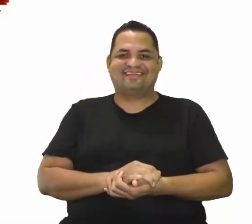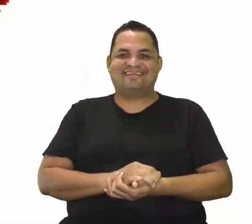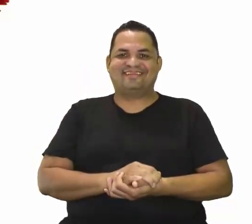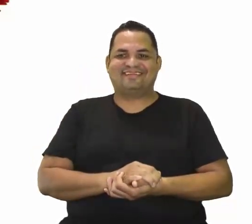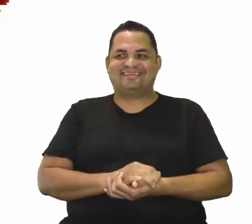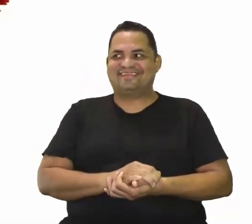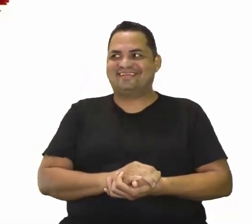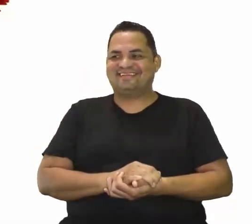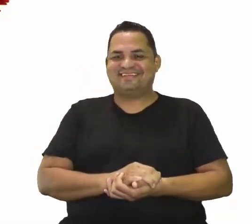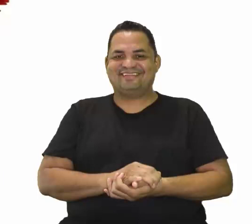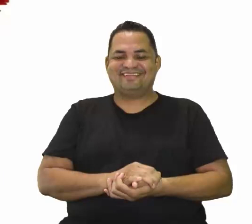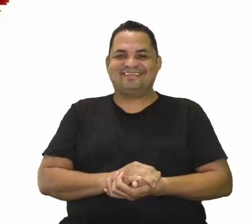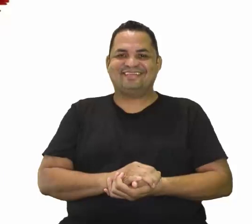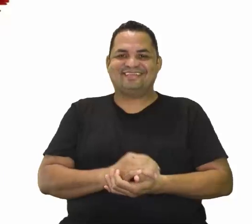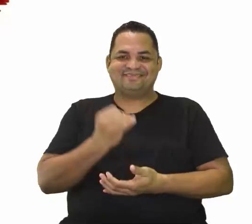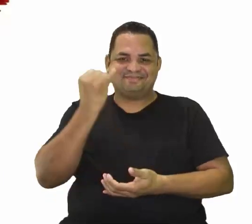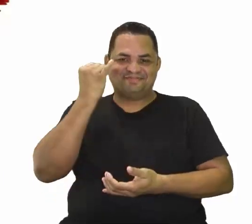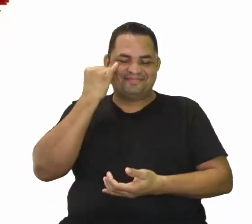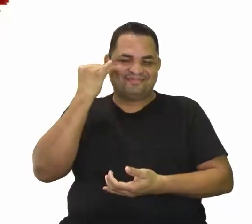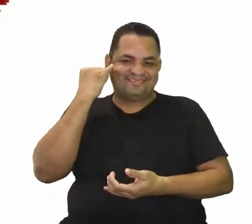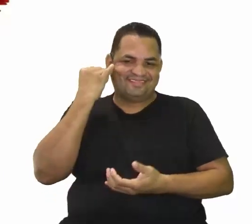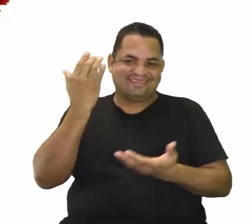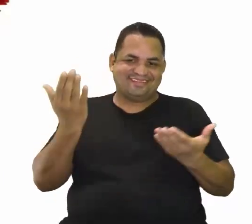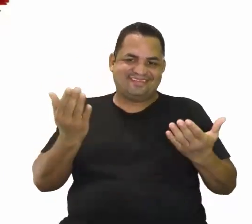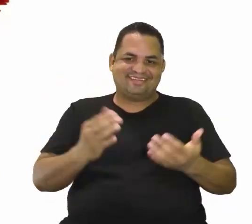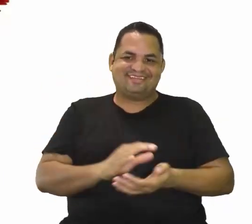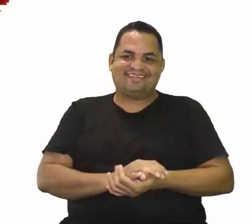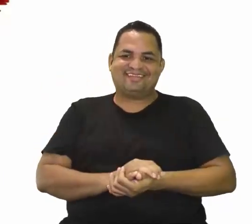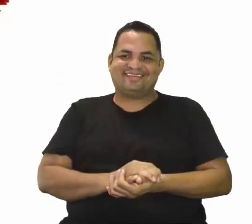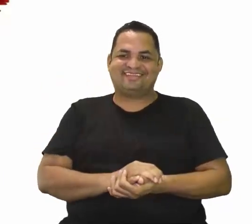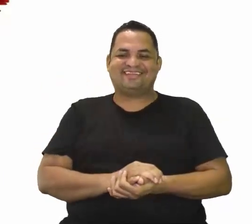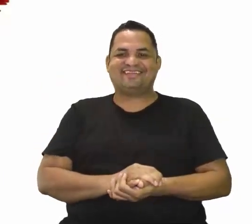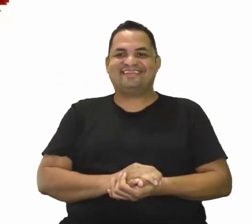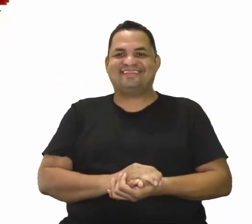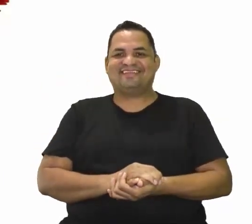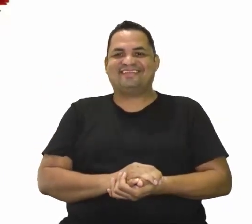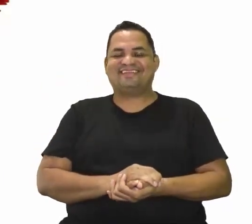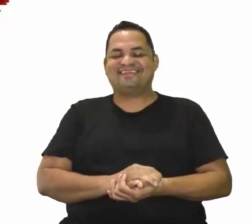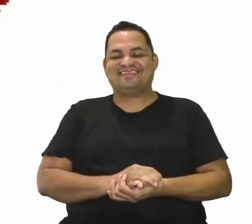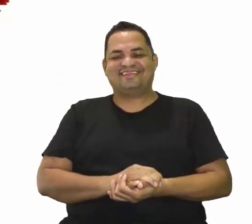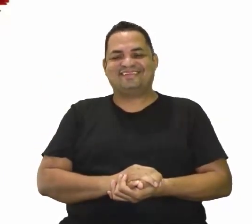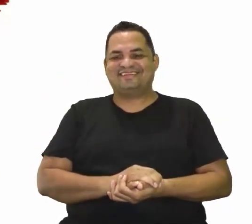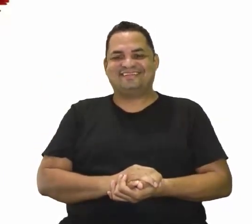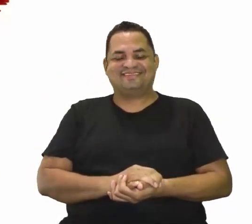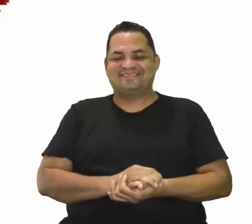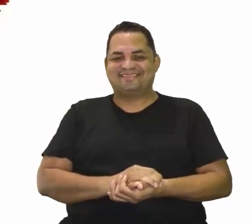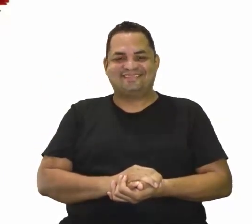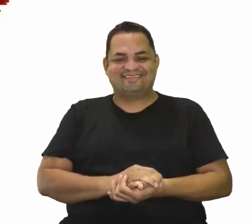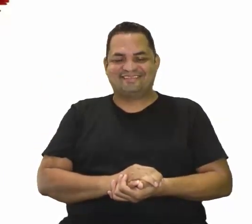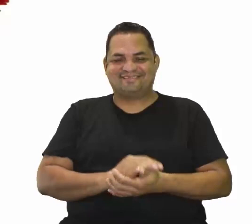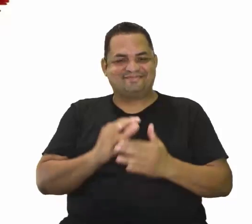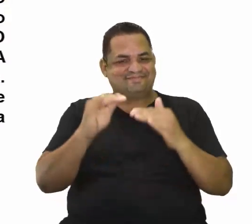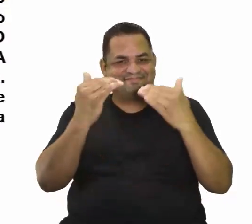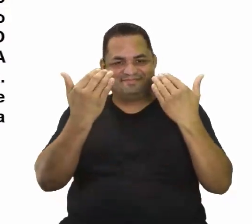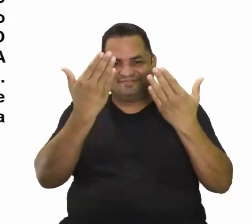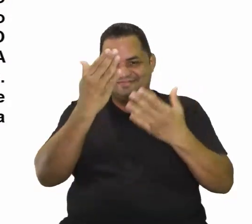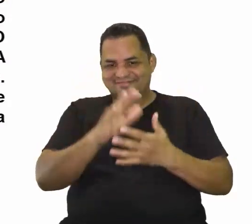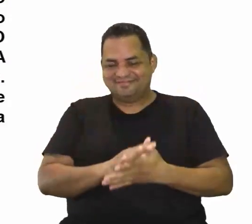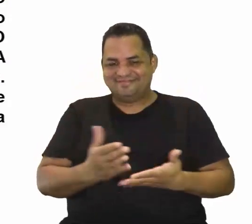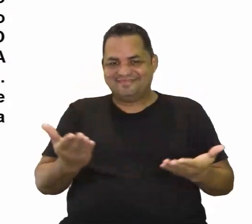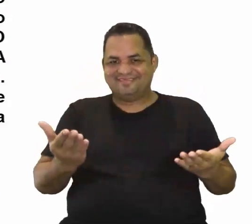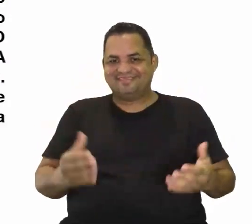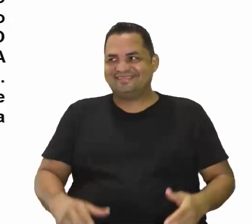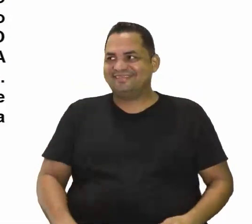É isso mesmo, Sâmio? Como é que é, Sâmio? Olha aí. É base, estou falando? É base. Vamos lá. Se liga no Enem. Traz